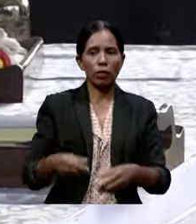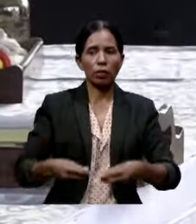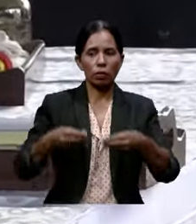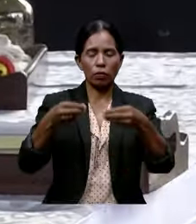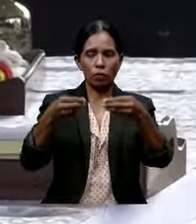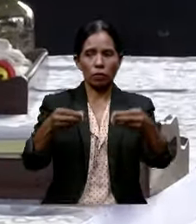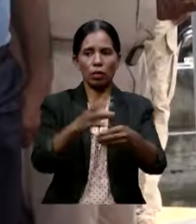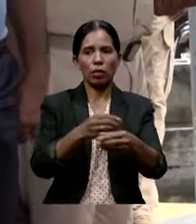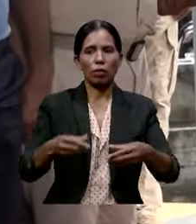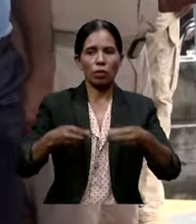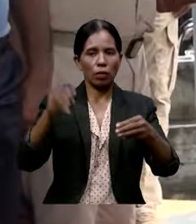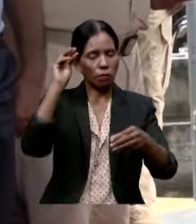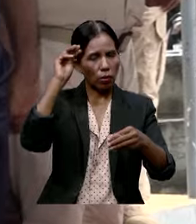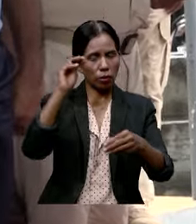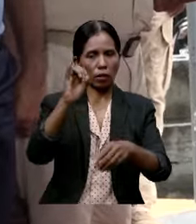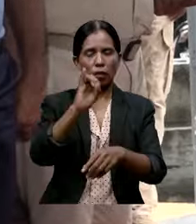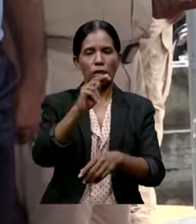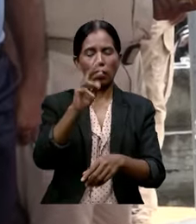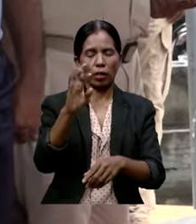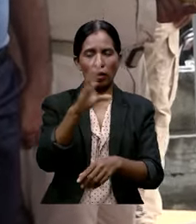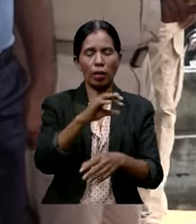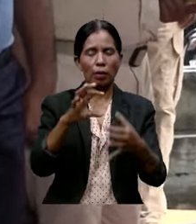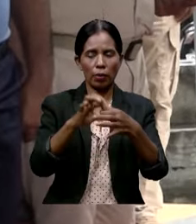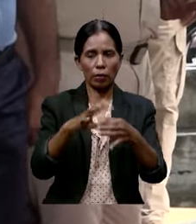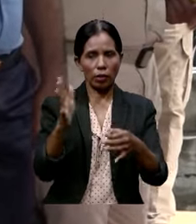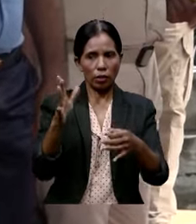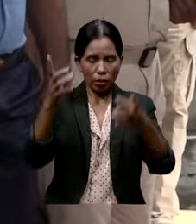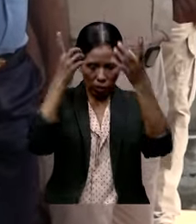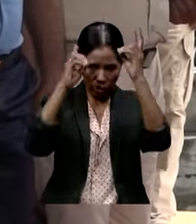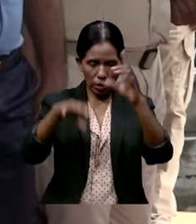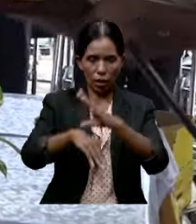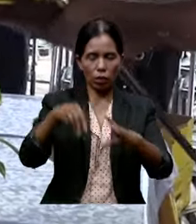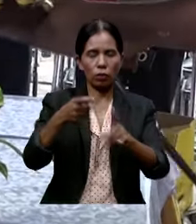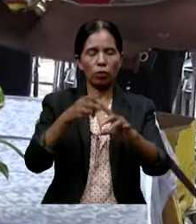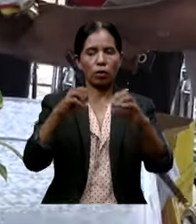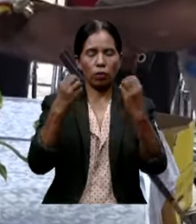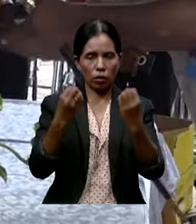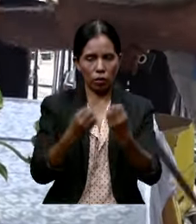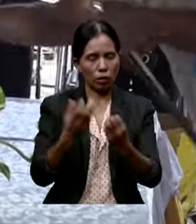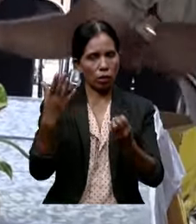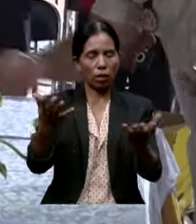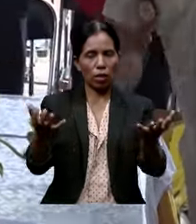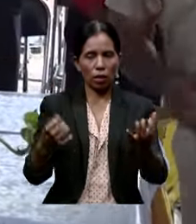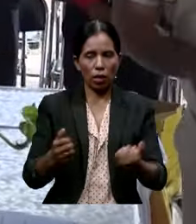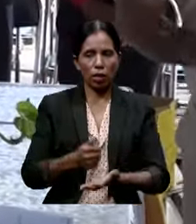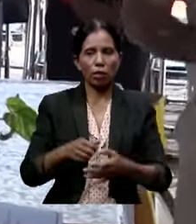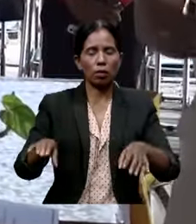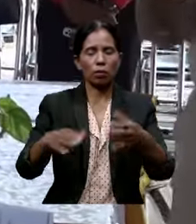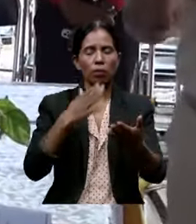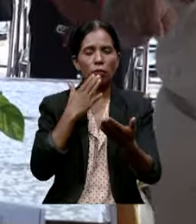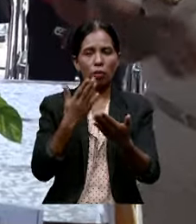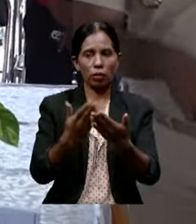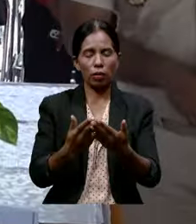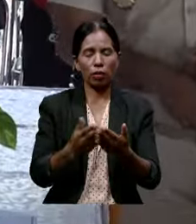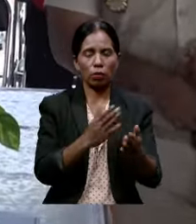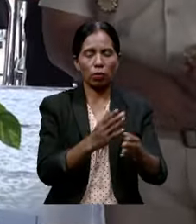rituais entrega ba Ministério Interior tamba membro na Limanulo ne decide saiu se organização refere no acarac serviço ho profissional ho